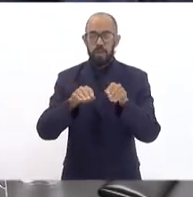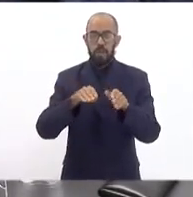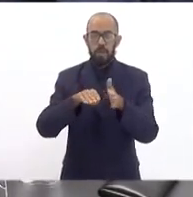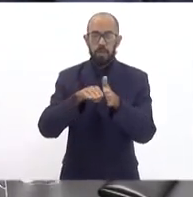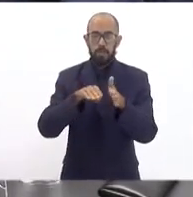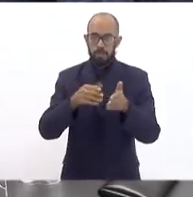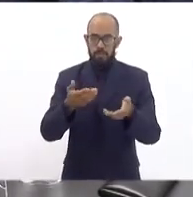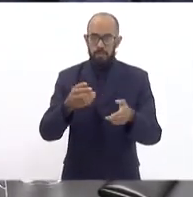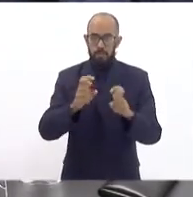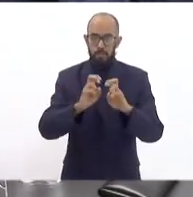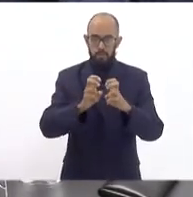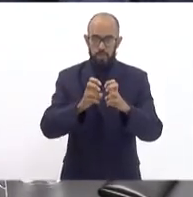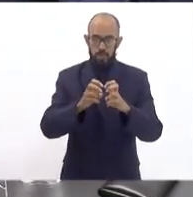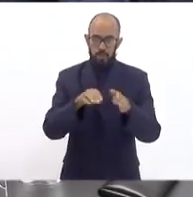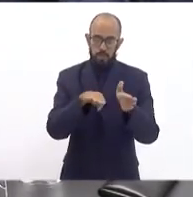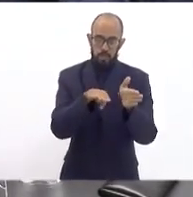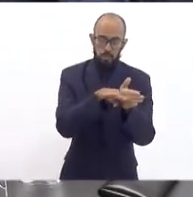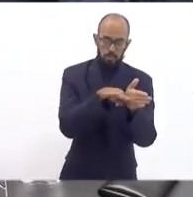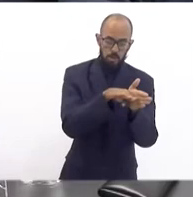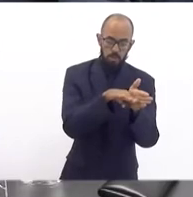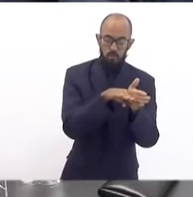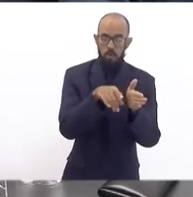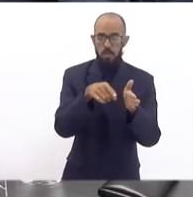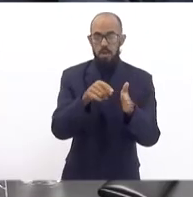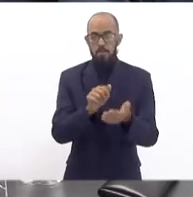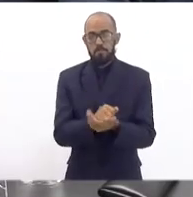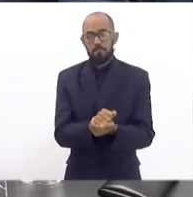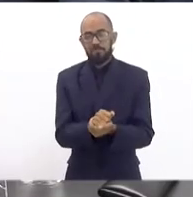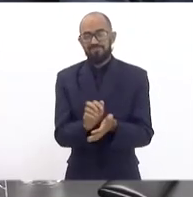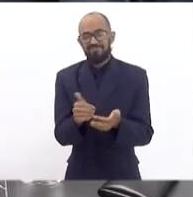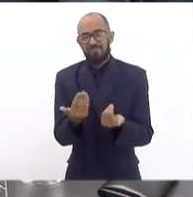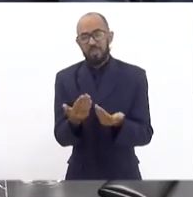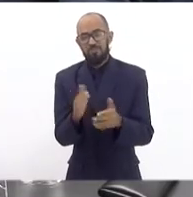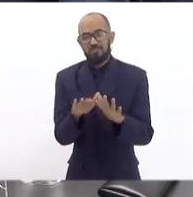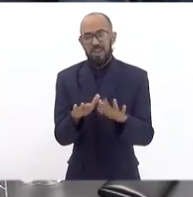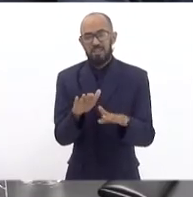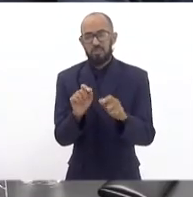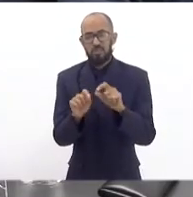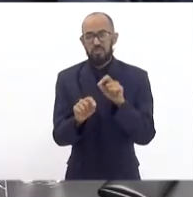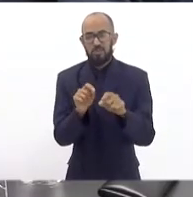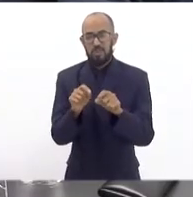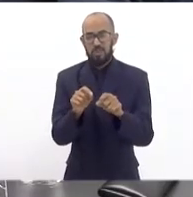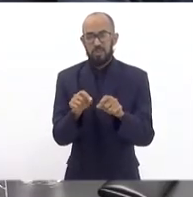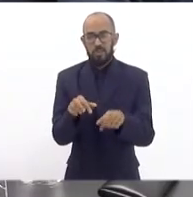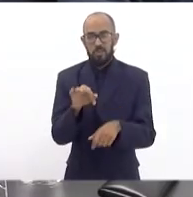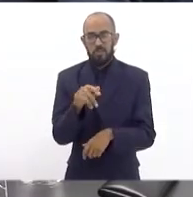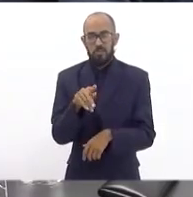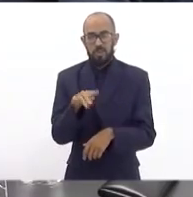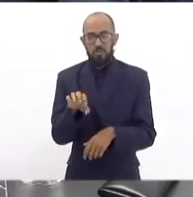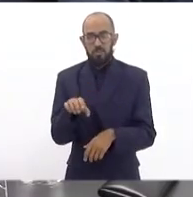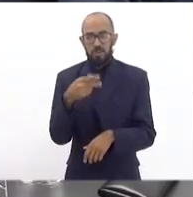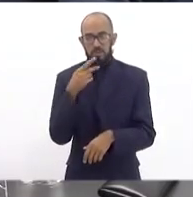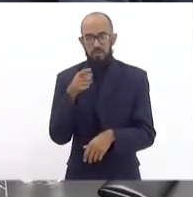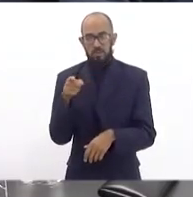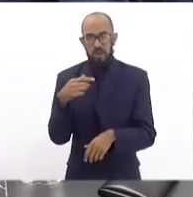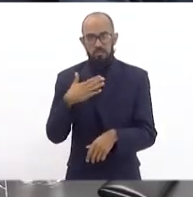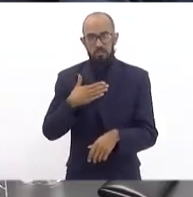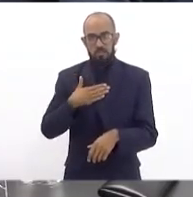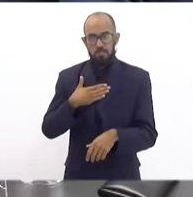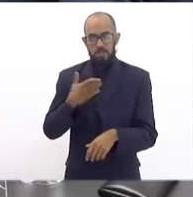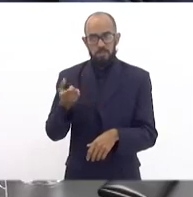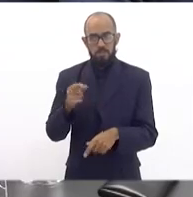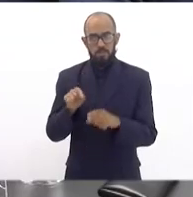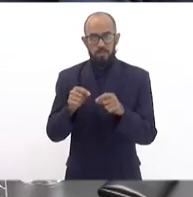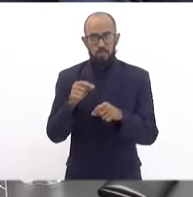a última linha da plataforma. Então, mas eu acho que ele vai dizer assim, eu não posso